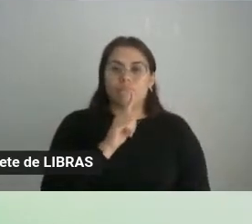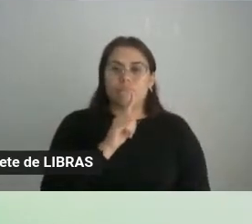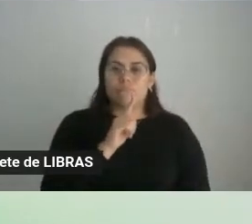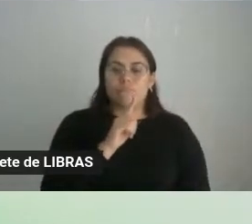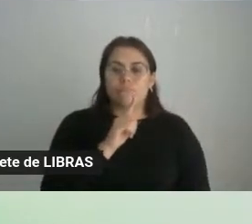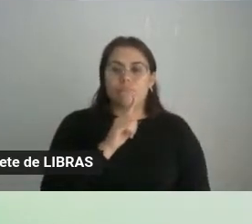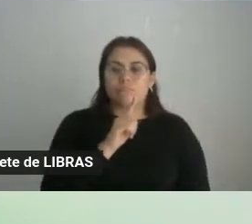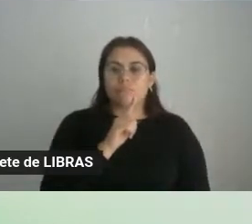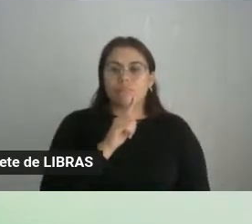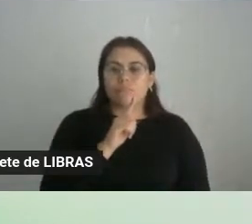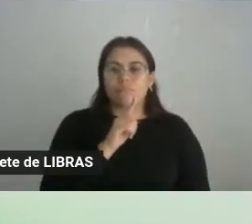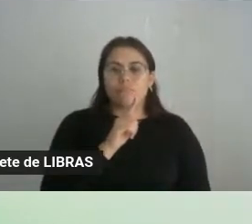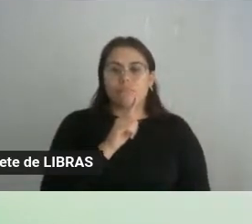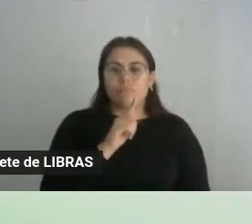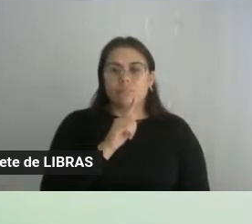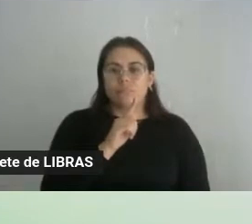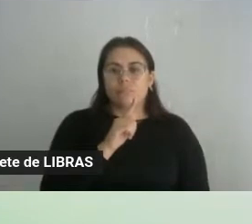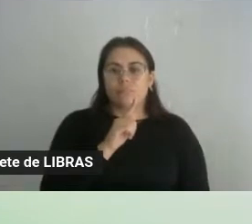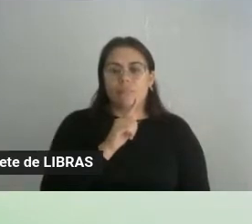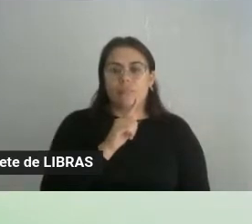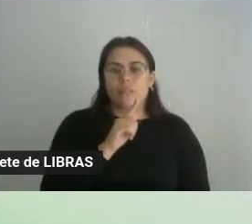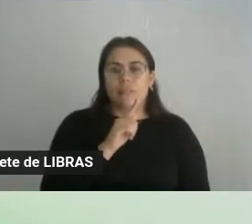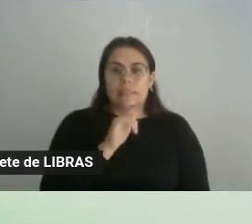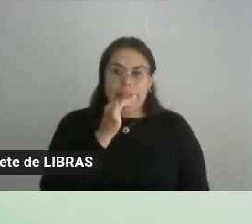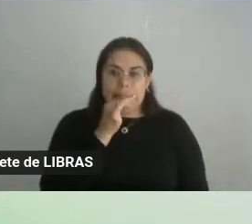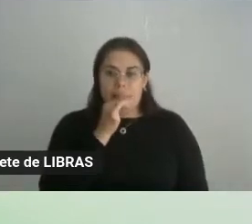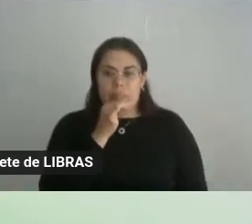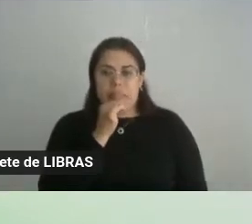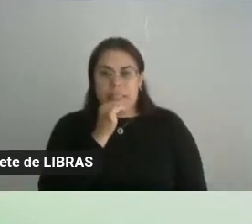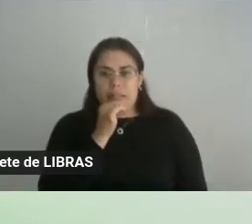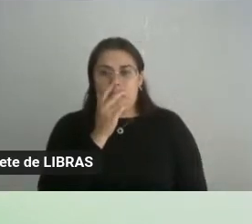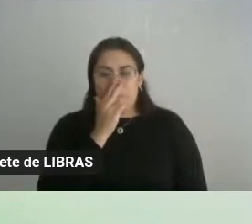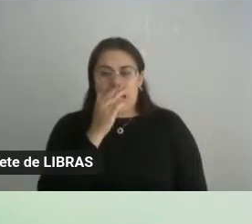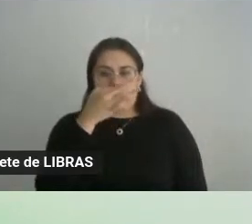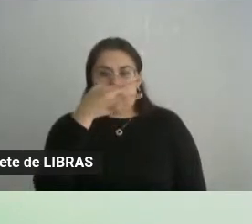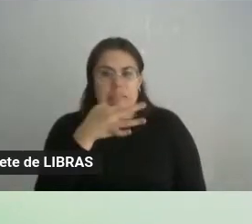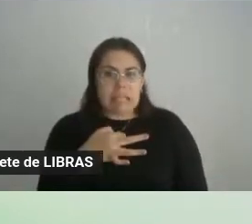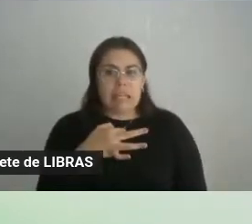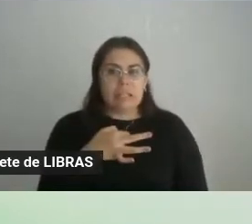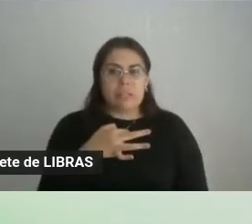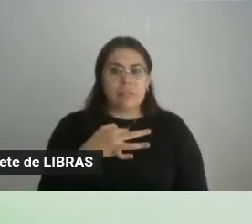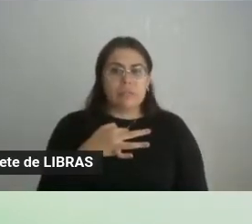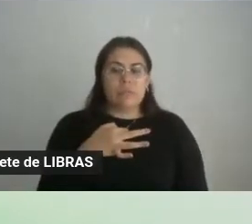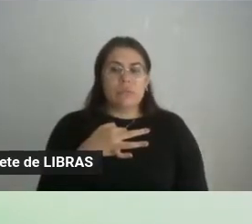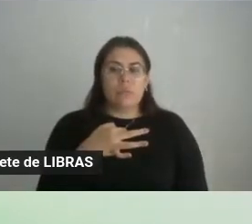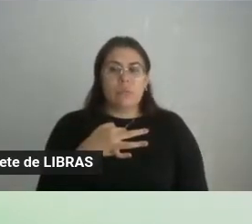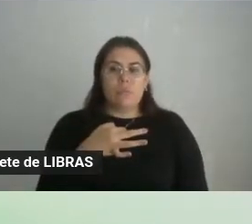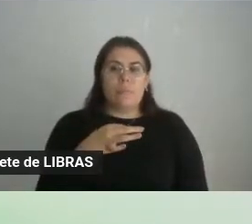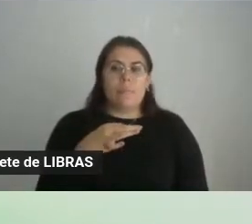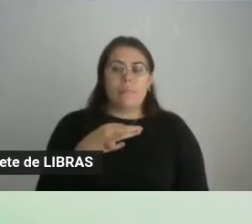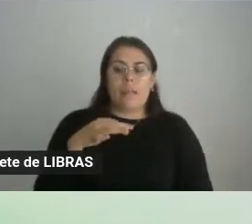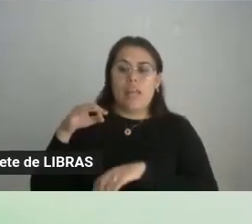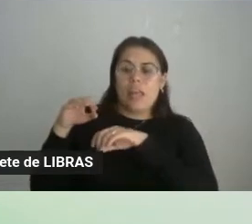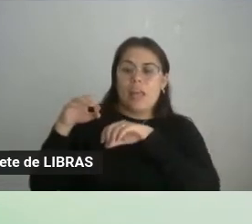essa impressão de coisa certa, que não é, que a criança tem, e traz até da educação que ela tem em casa e no meio que